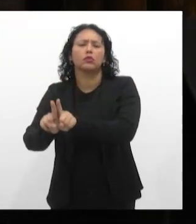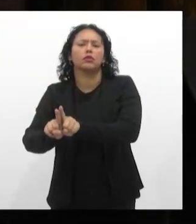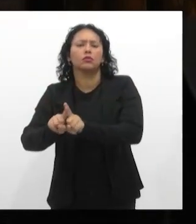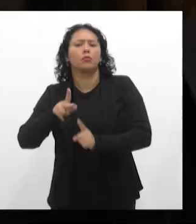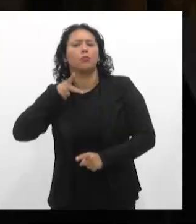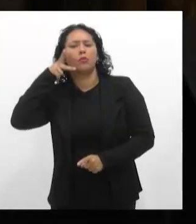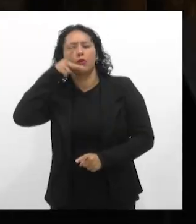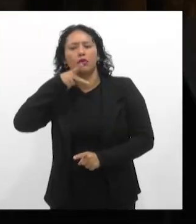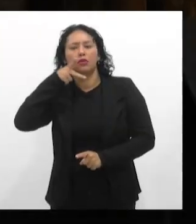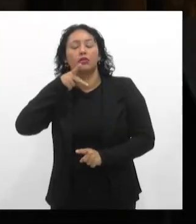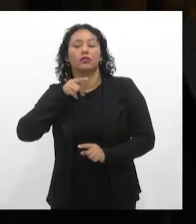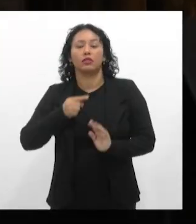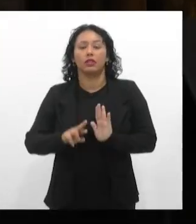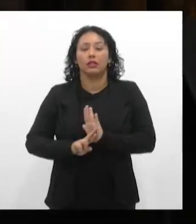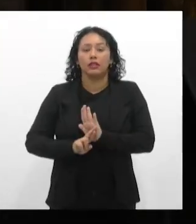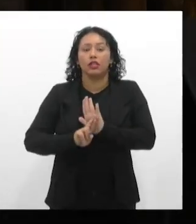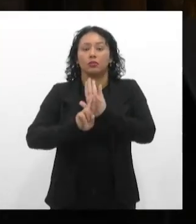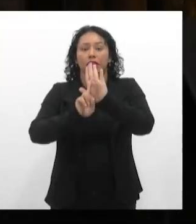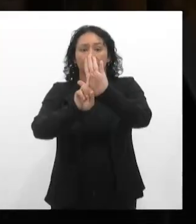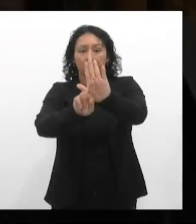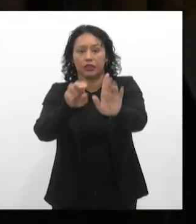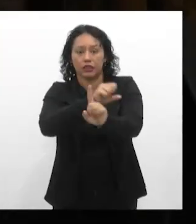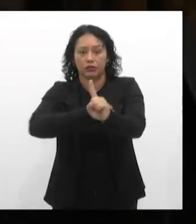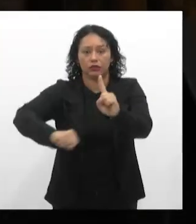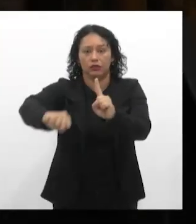da sociedade civil